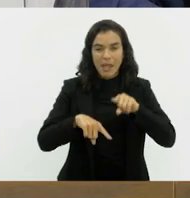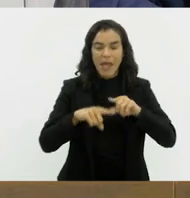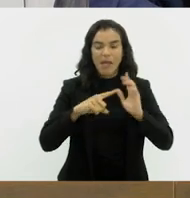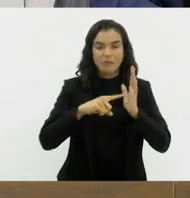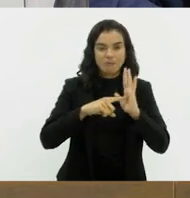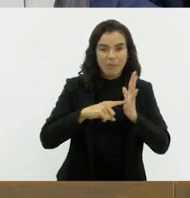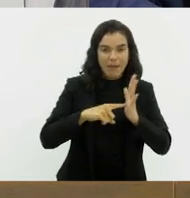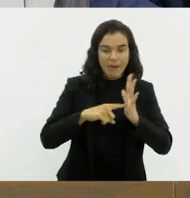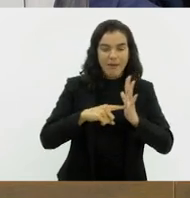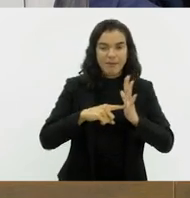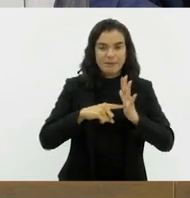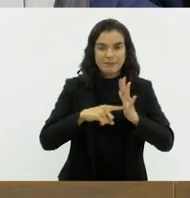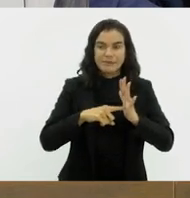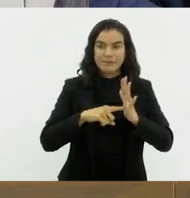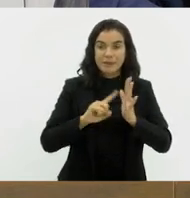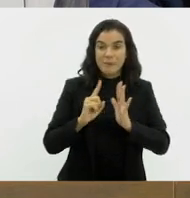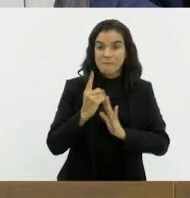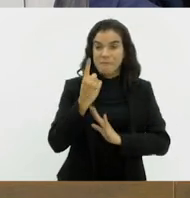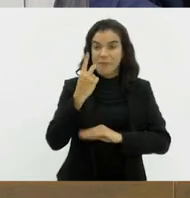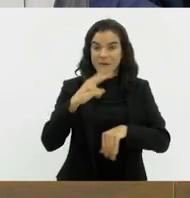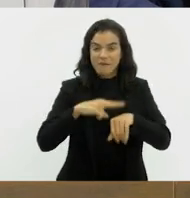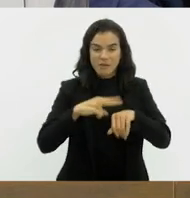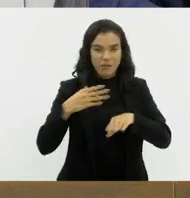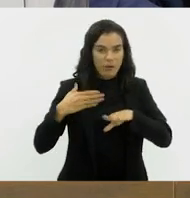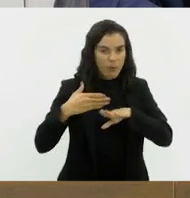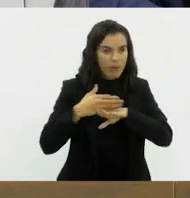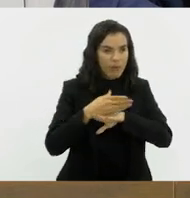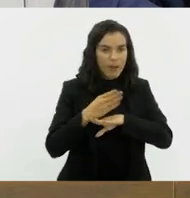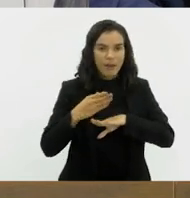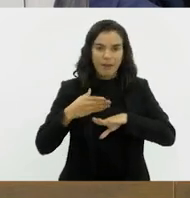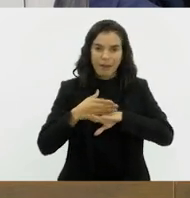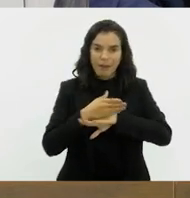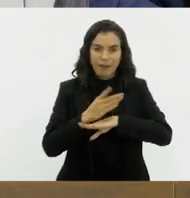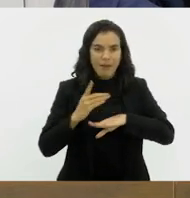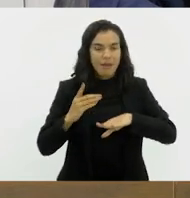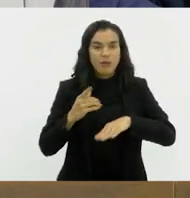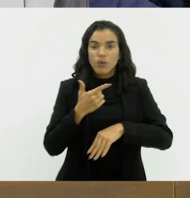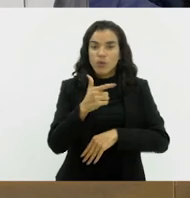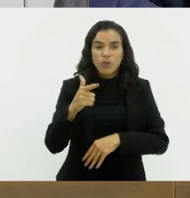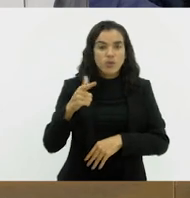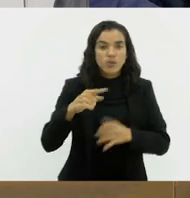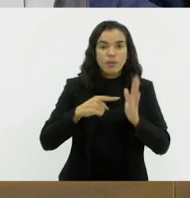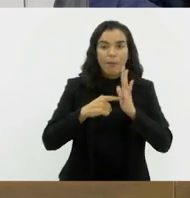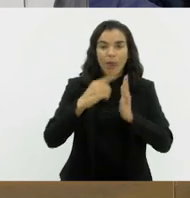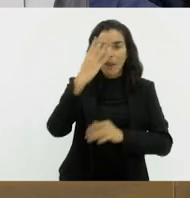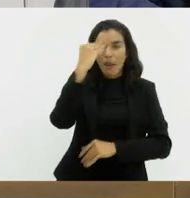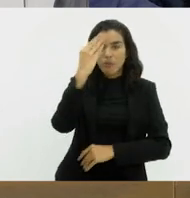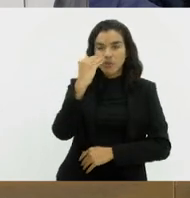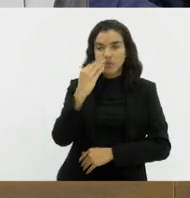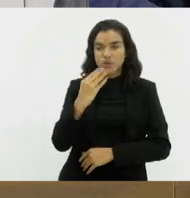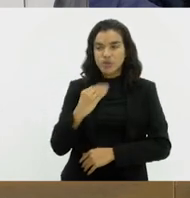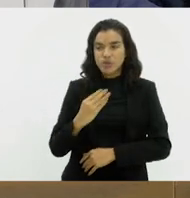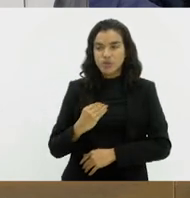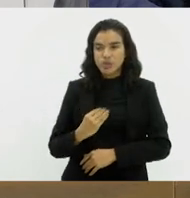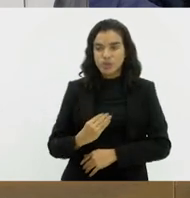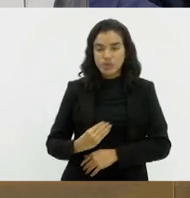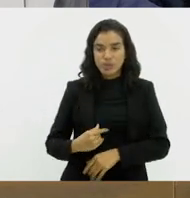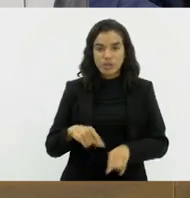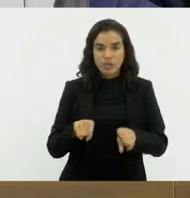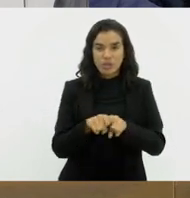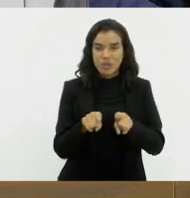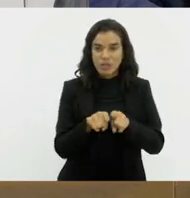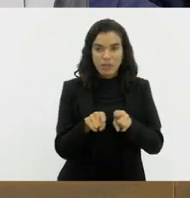maquinários. Né, a primeira vez que eu entrei no Sanatório Penal, quando assumi a promotoria, não existia raio-x funcionando. O TRM não funcionava,